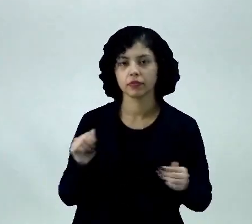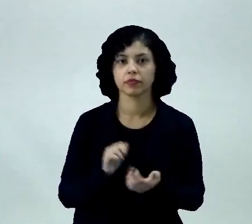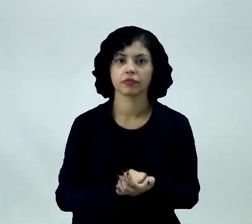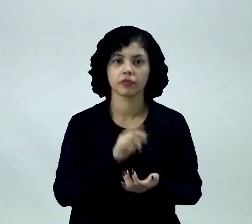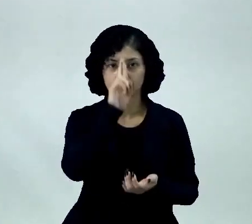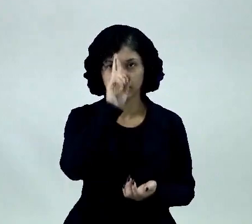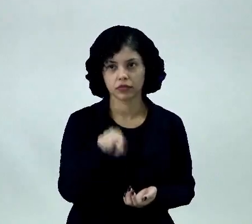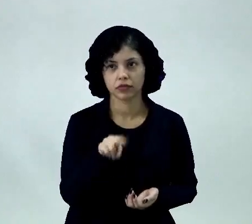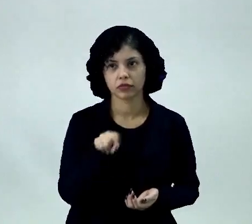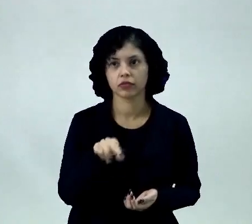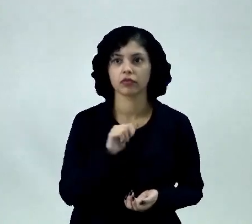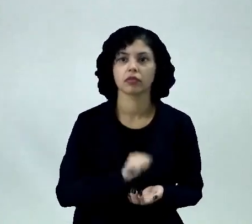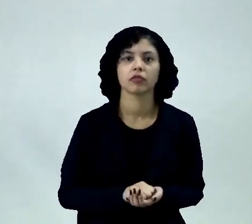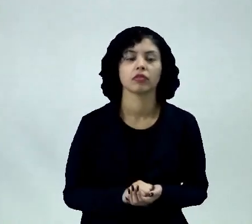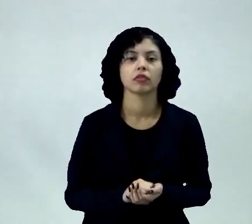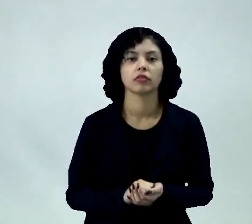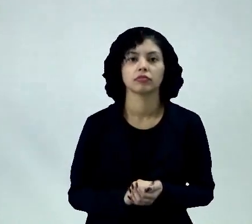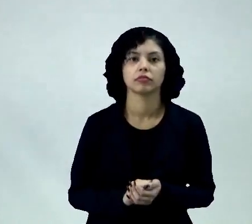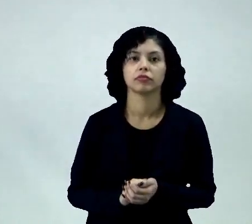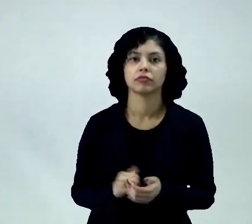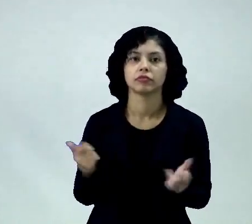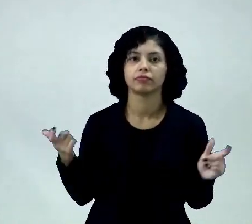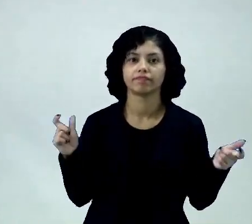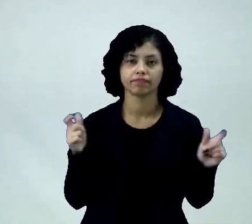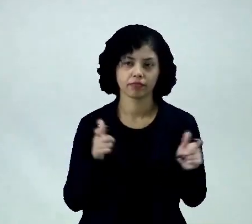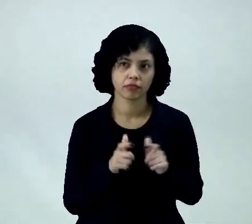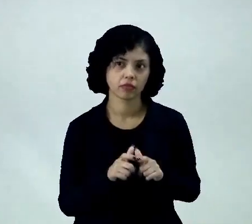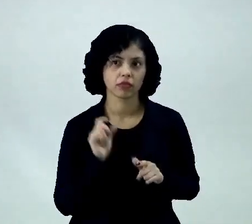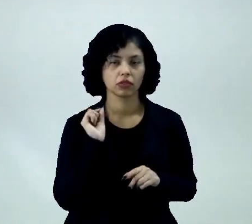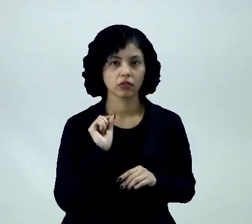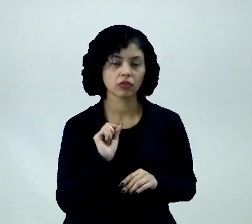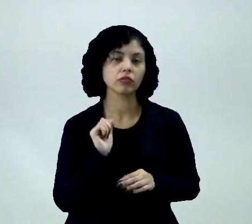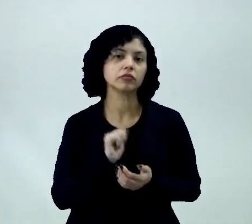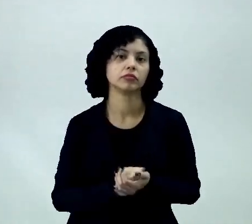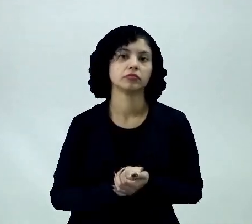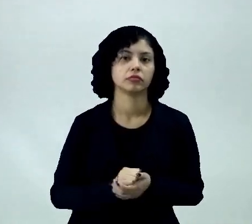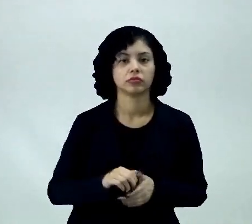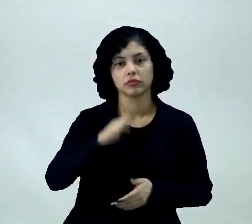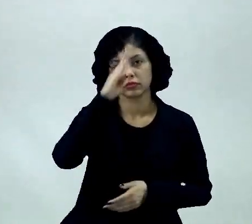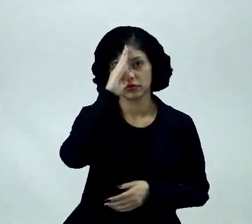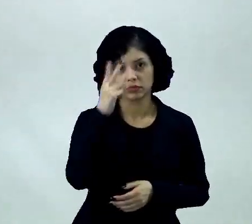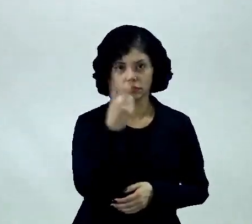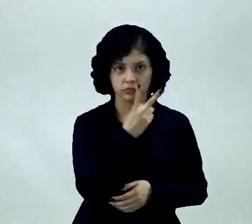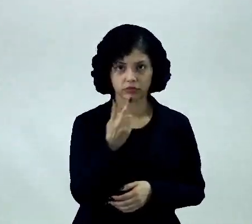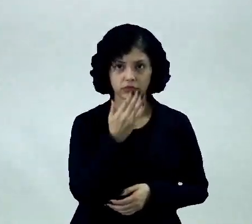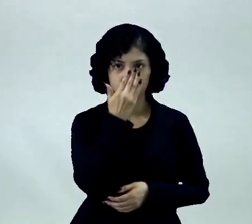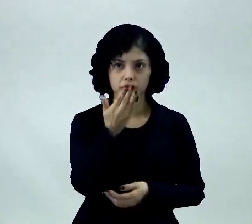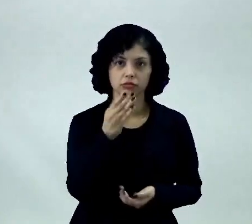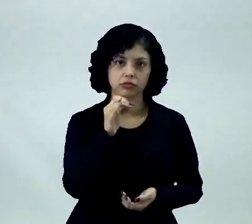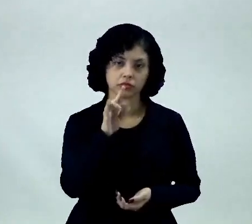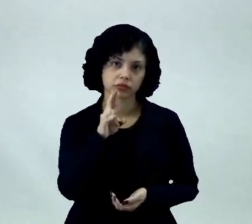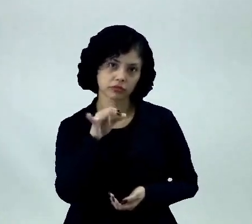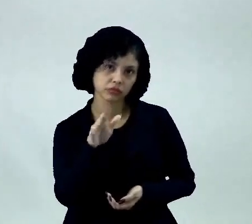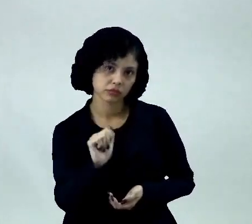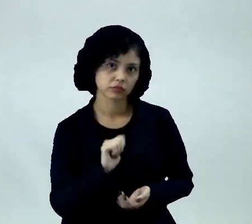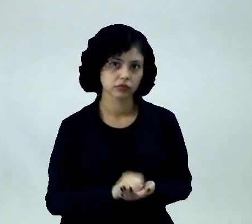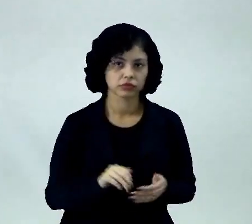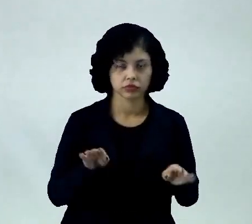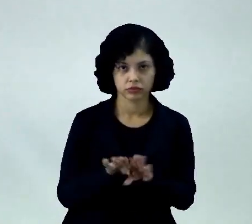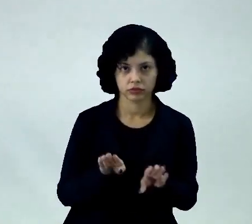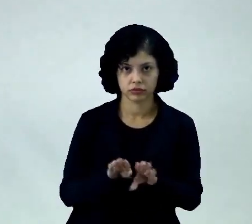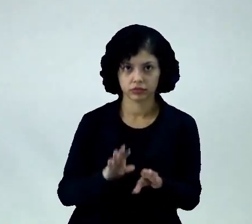né, ele vai recuando, né, o exército alemão lutava em duas frentes, né, a frente oriental e a